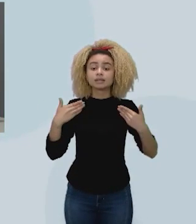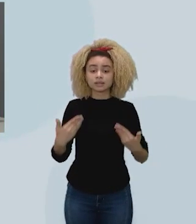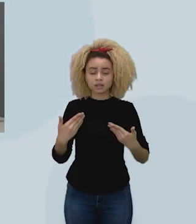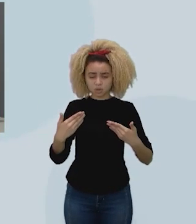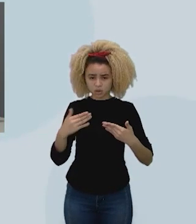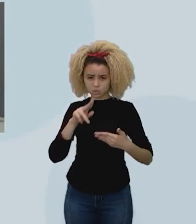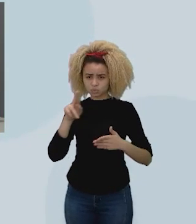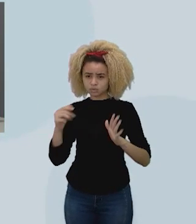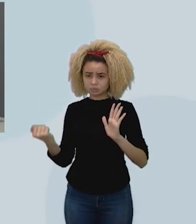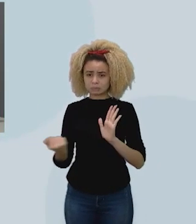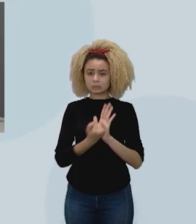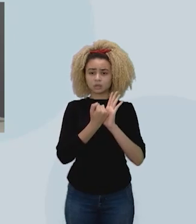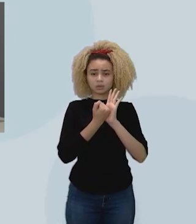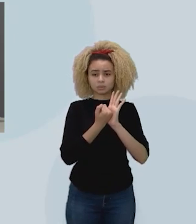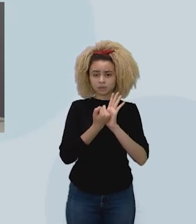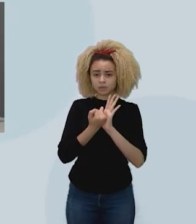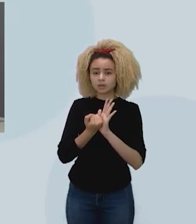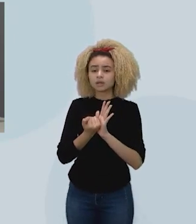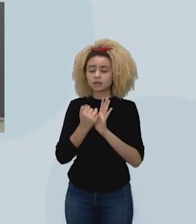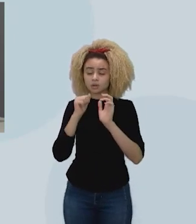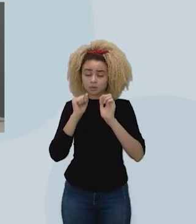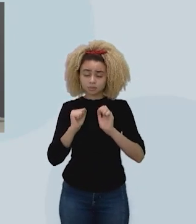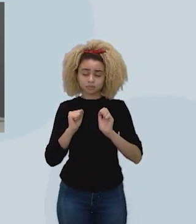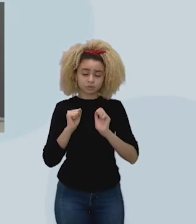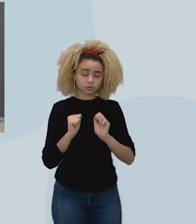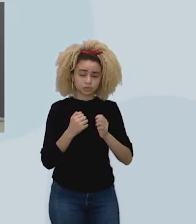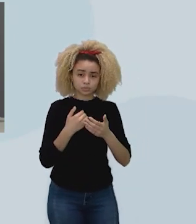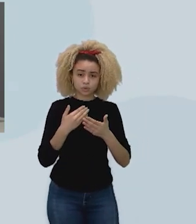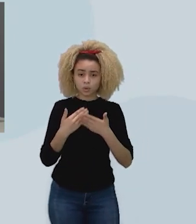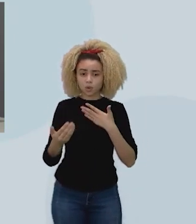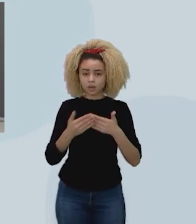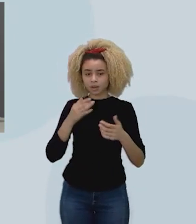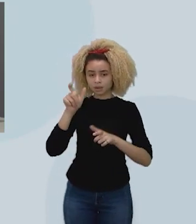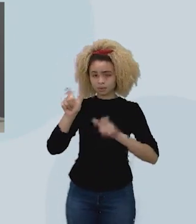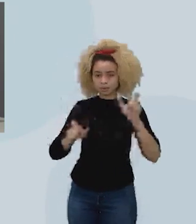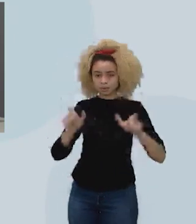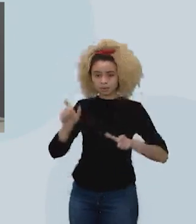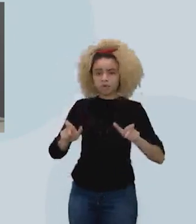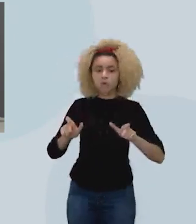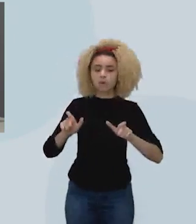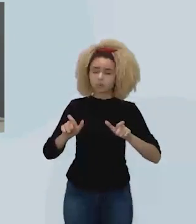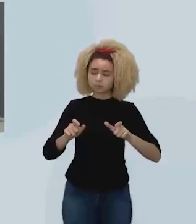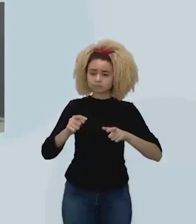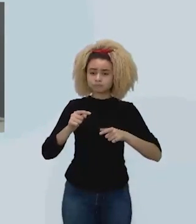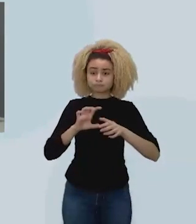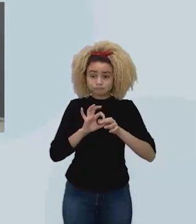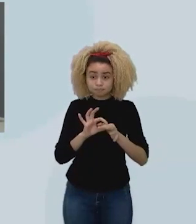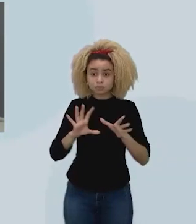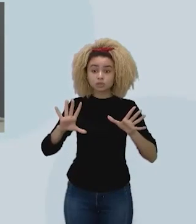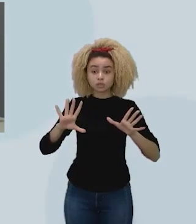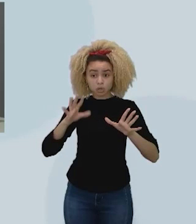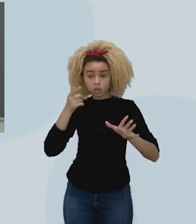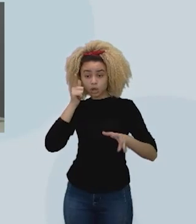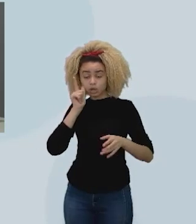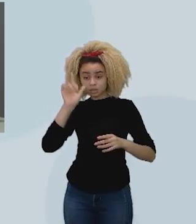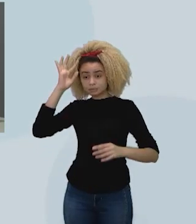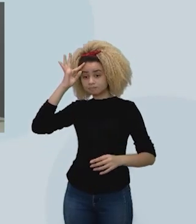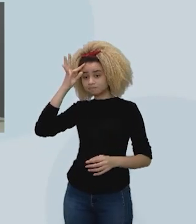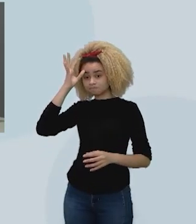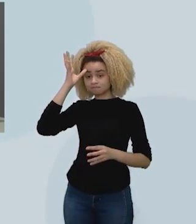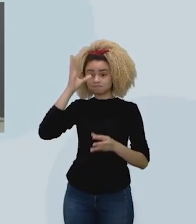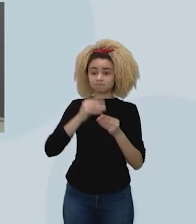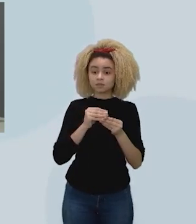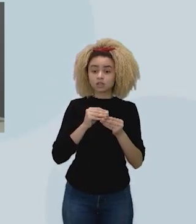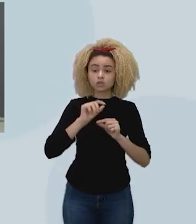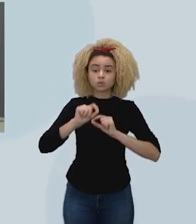semiótica, tá? Que pudesse ser interpretada por qualquer pessoa, tá bom? Democratizando o acesso à arte por meio da compreensão dos fatores